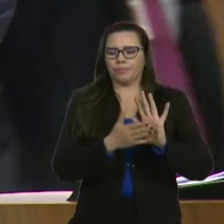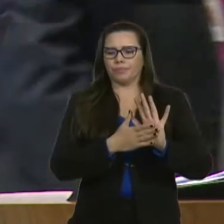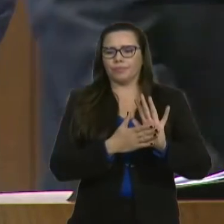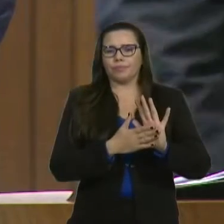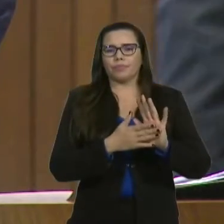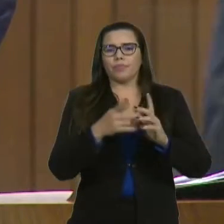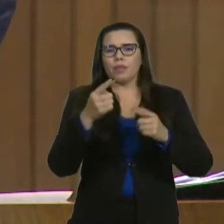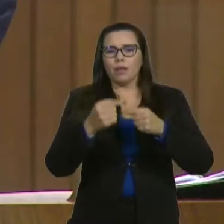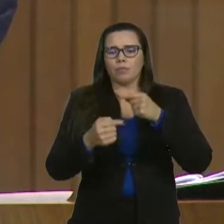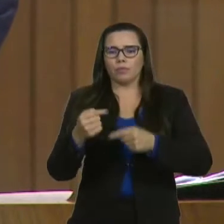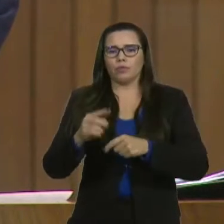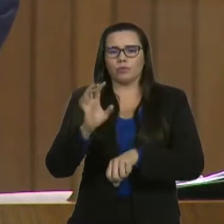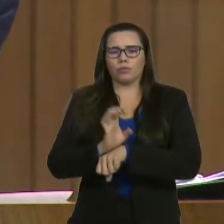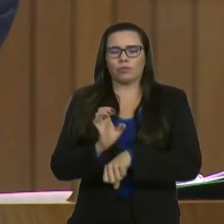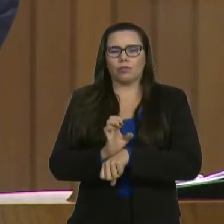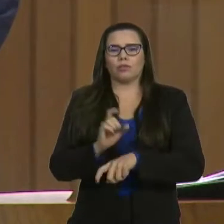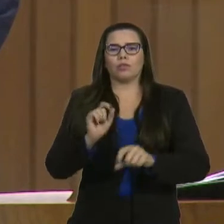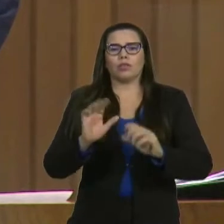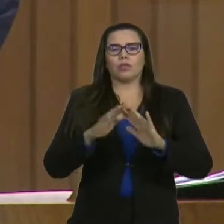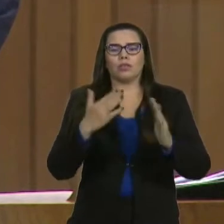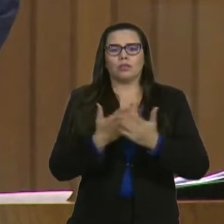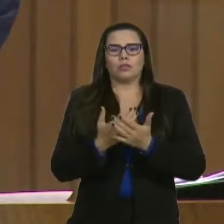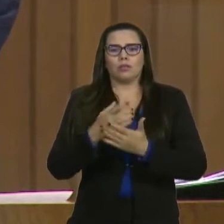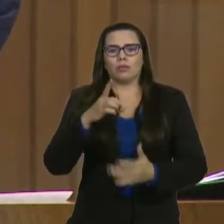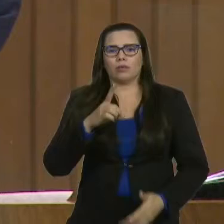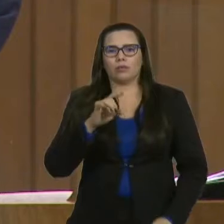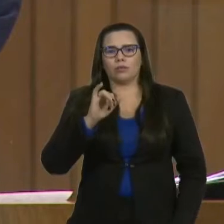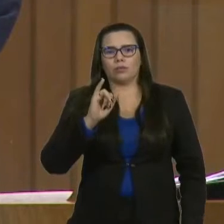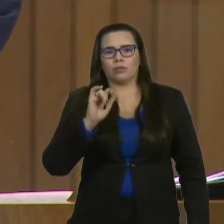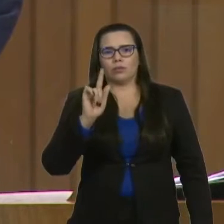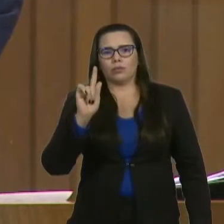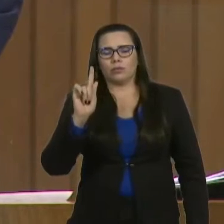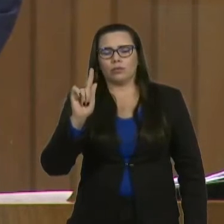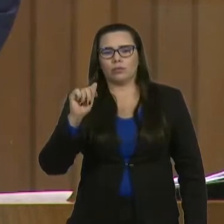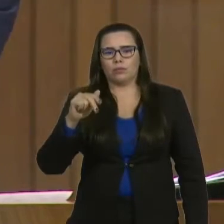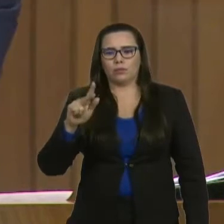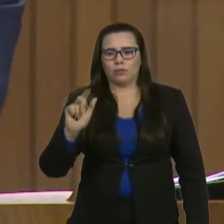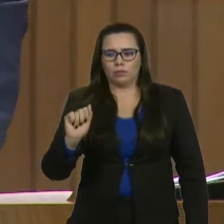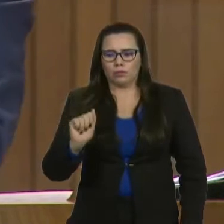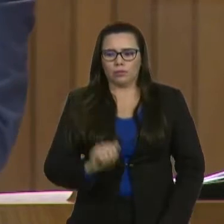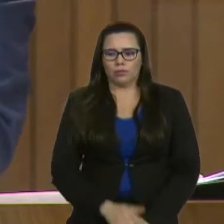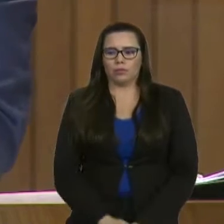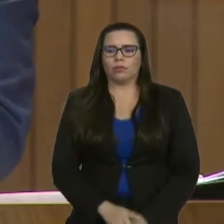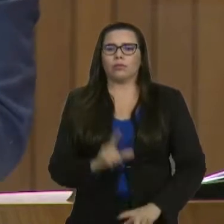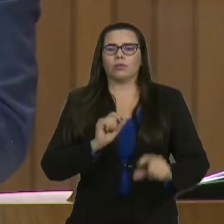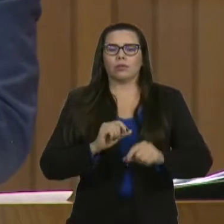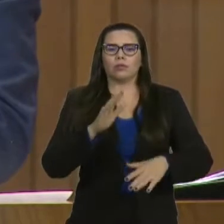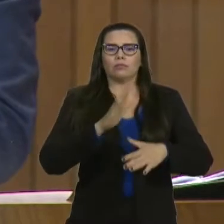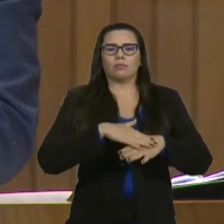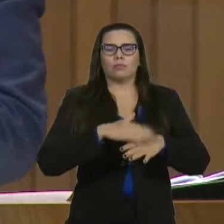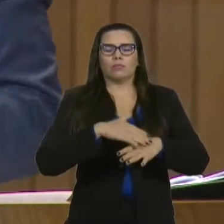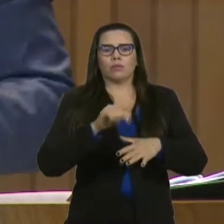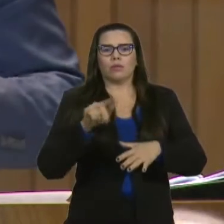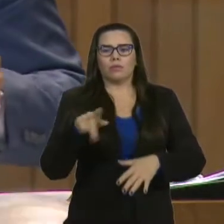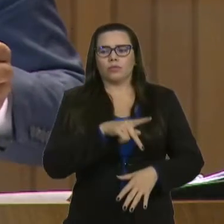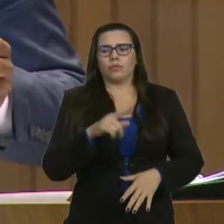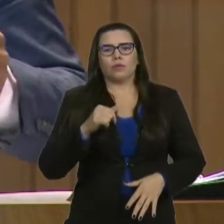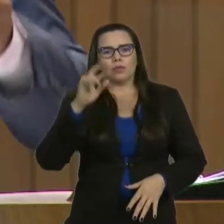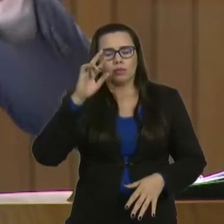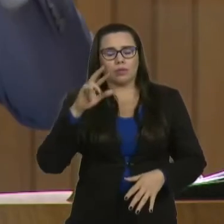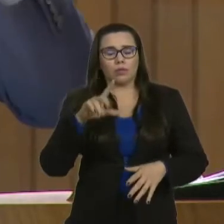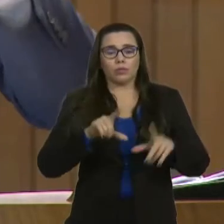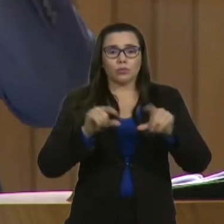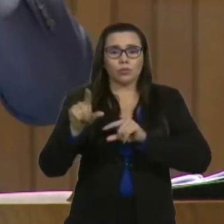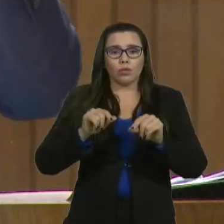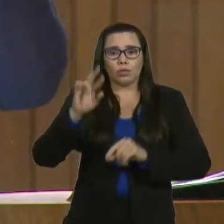polícia Estadual escola digna objetivo é dar maior autonomia aos professores do Maranhão vestido de 46 gestores para